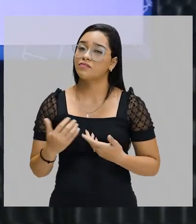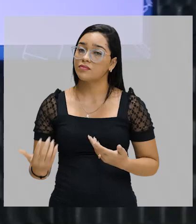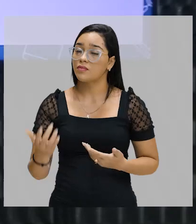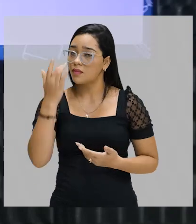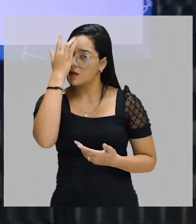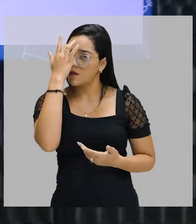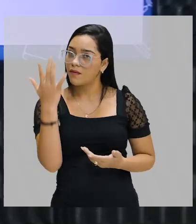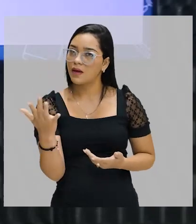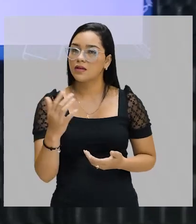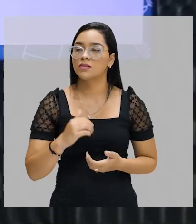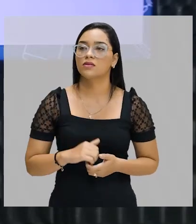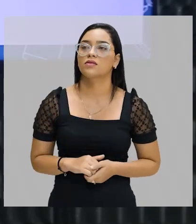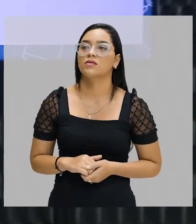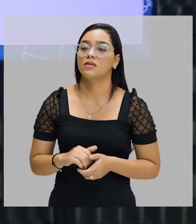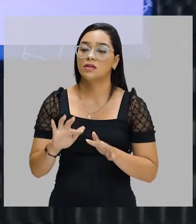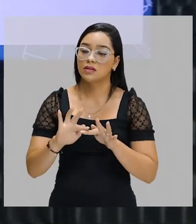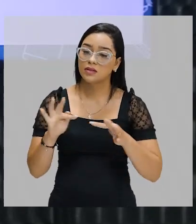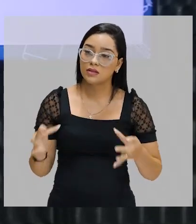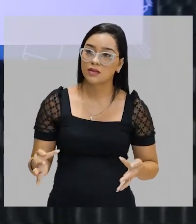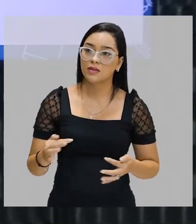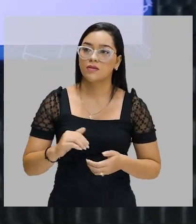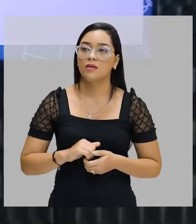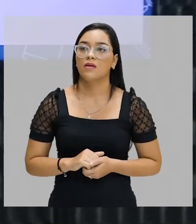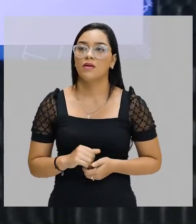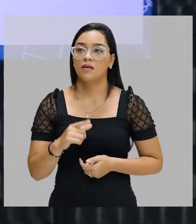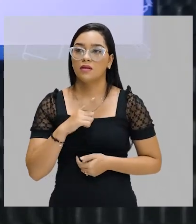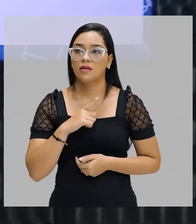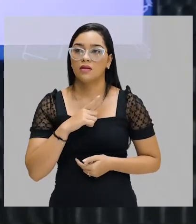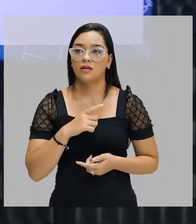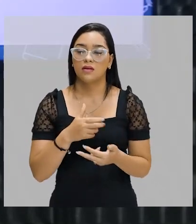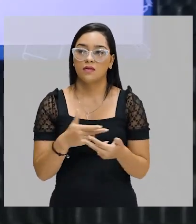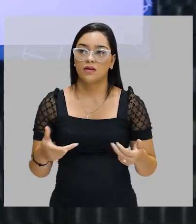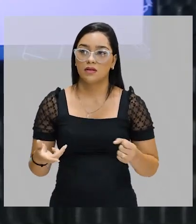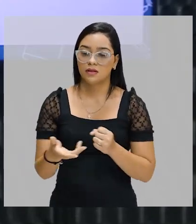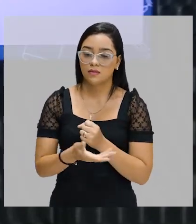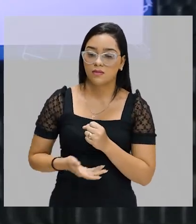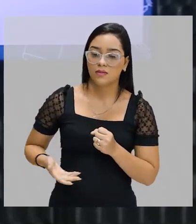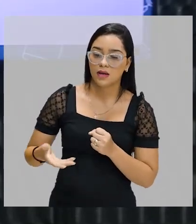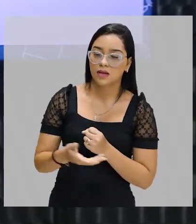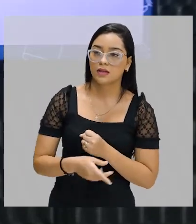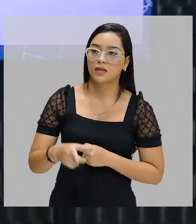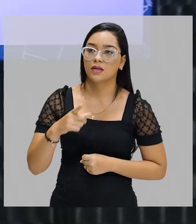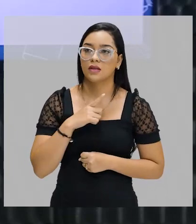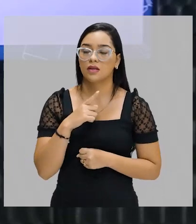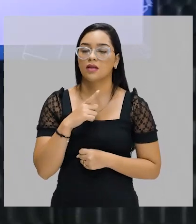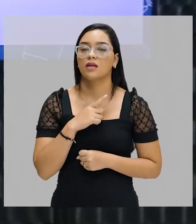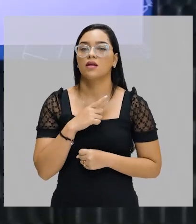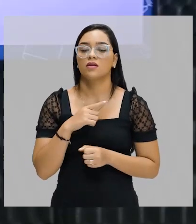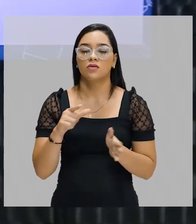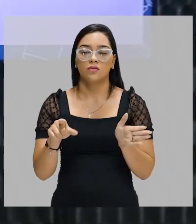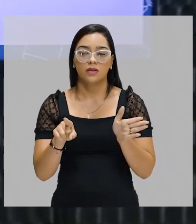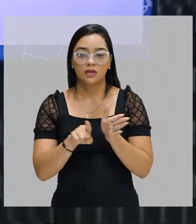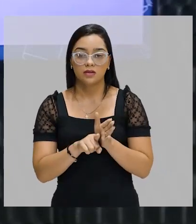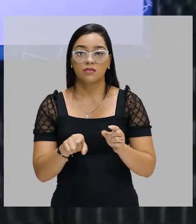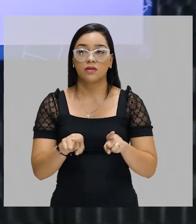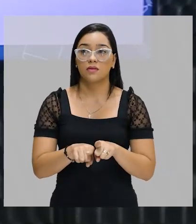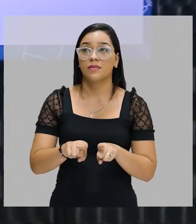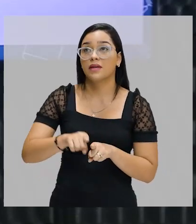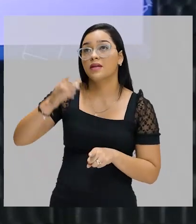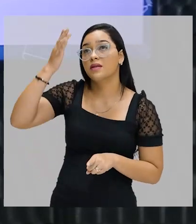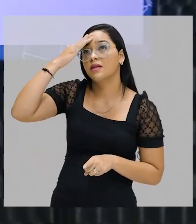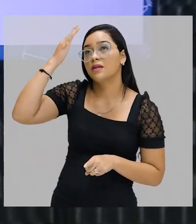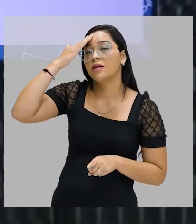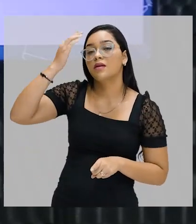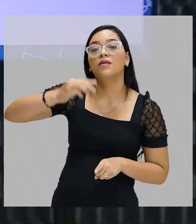né? Muito simples. Fazendo essas contazinhas básicas, né, de subtração e adição, entendendo quem são